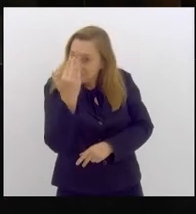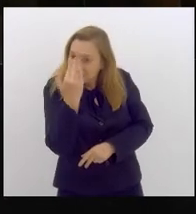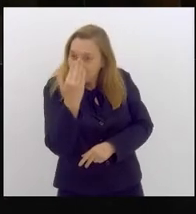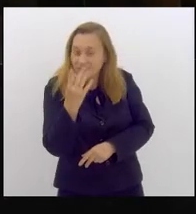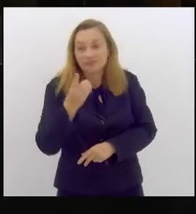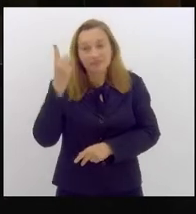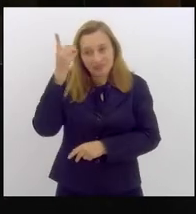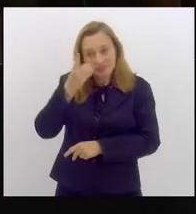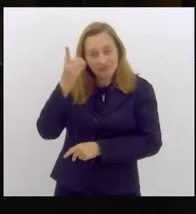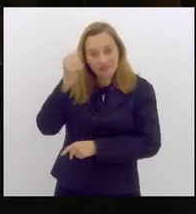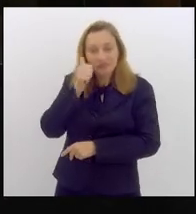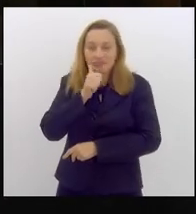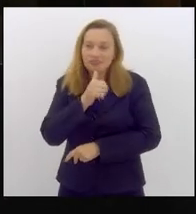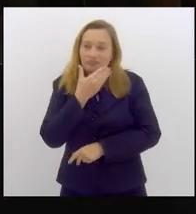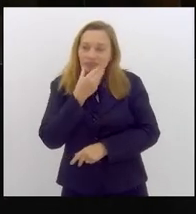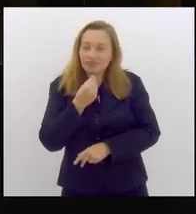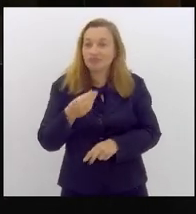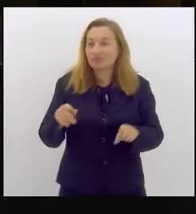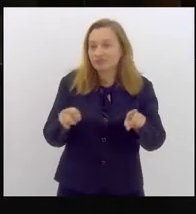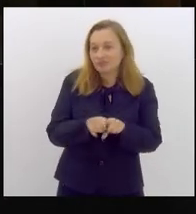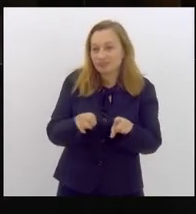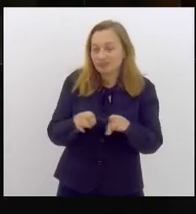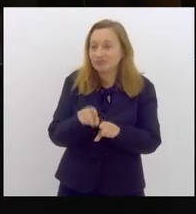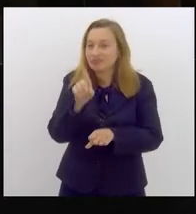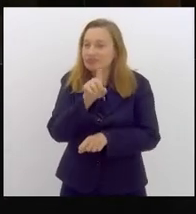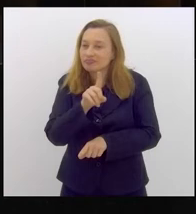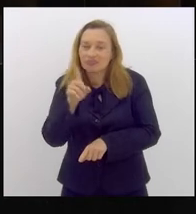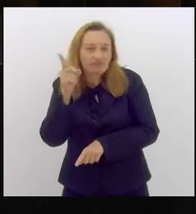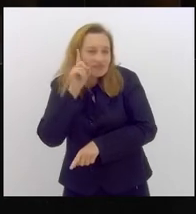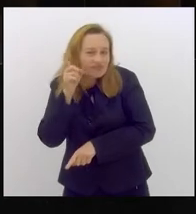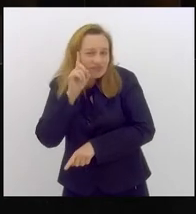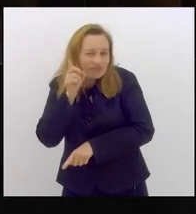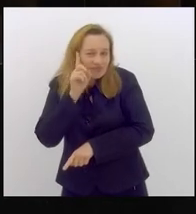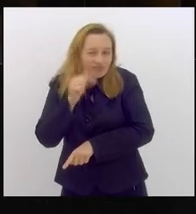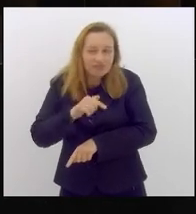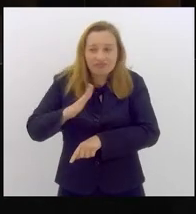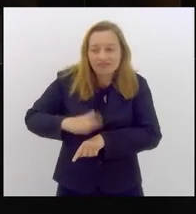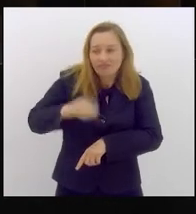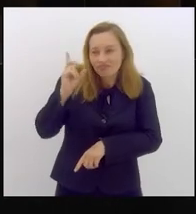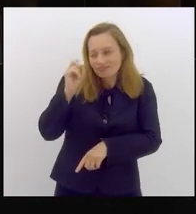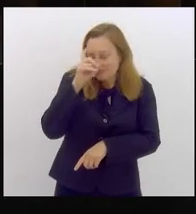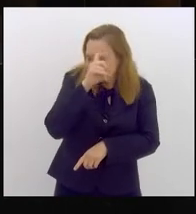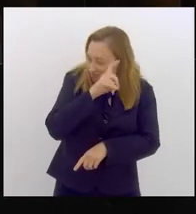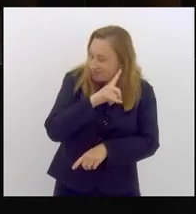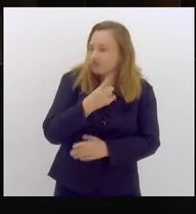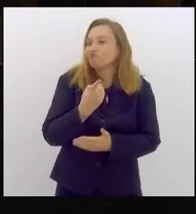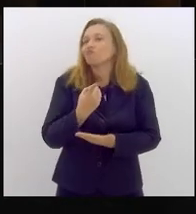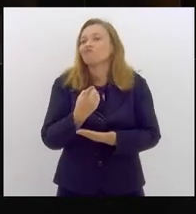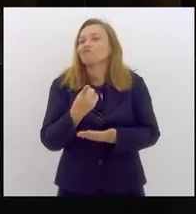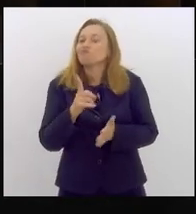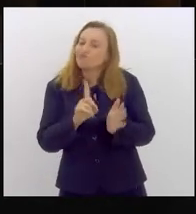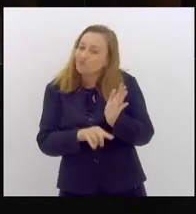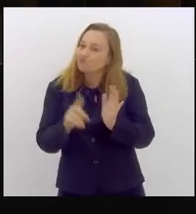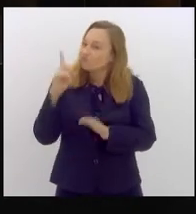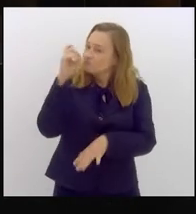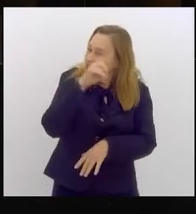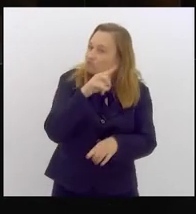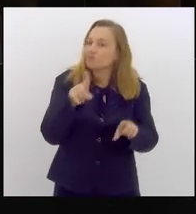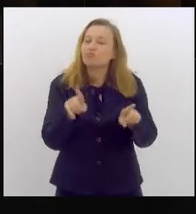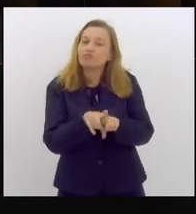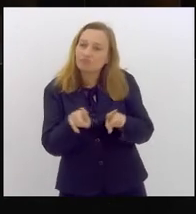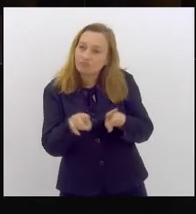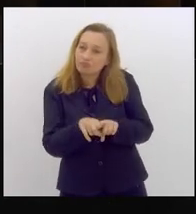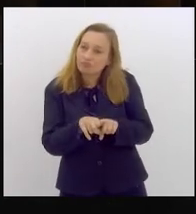aos deputados e às deputadas que também, no dia a dia, que às vezes mais difícil, às vezes menos difícil, também